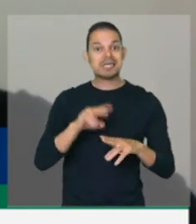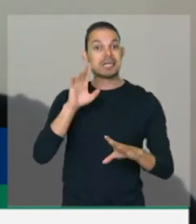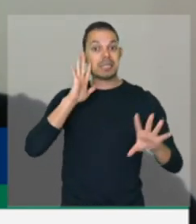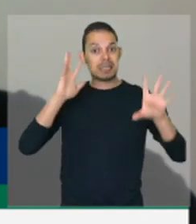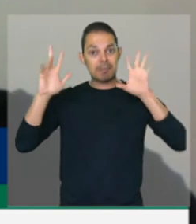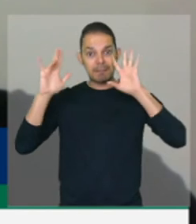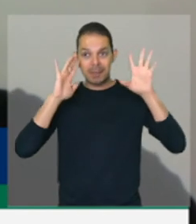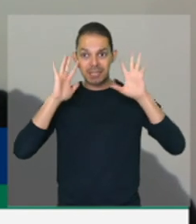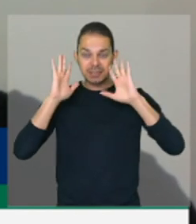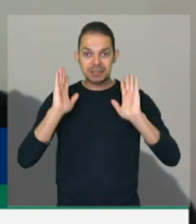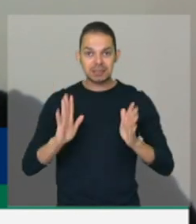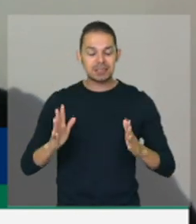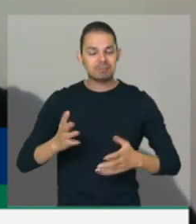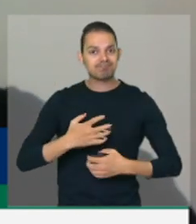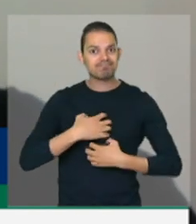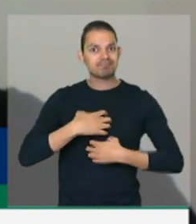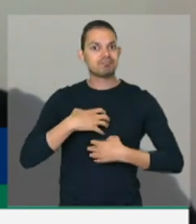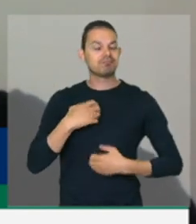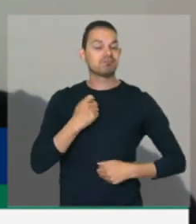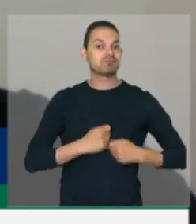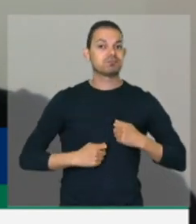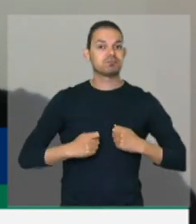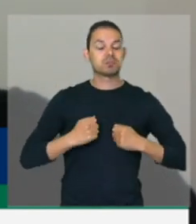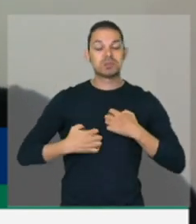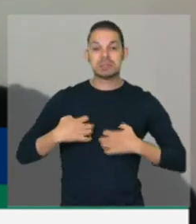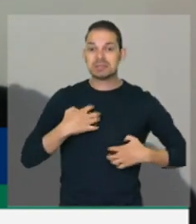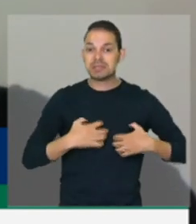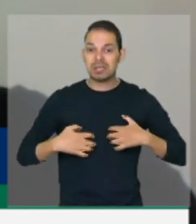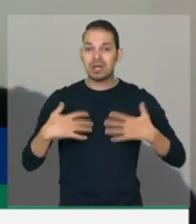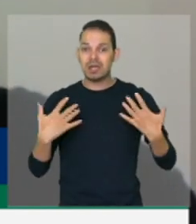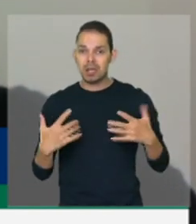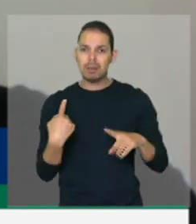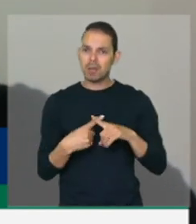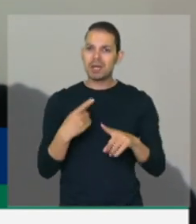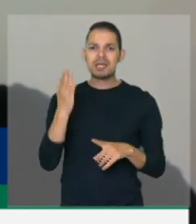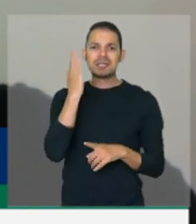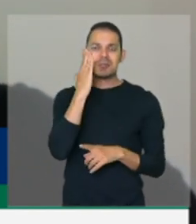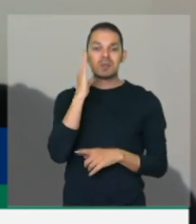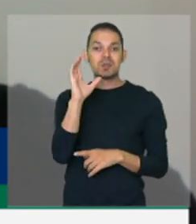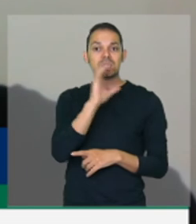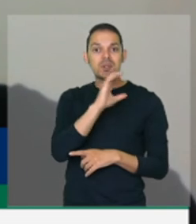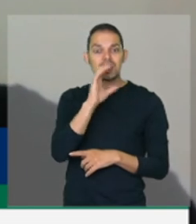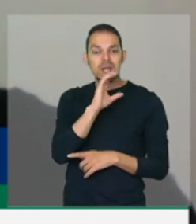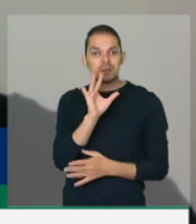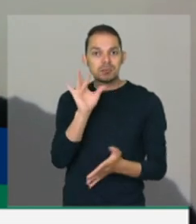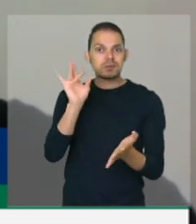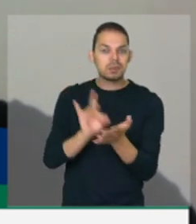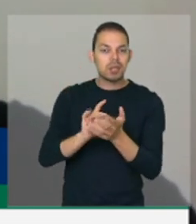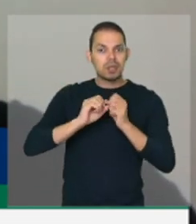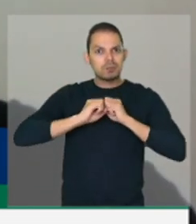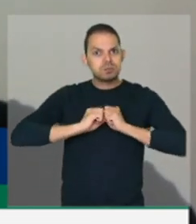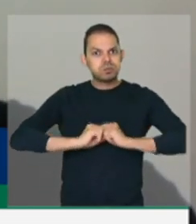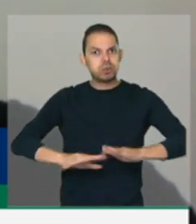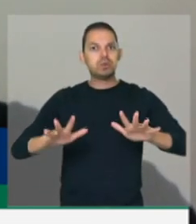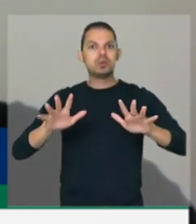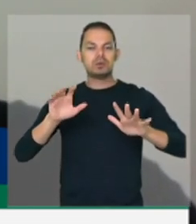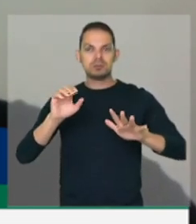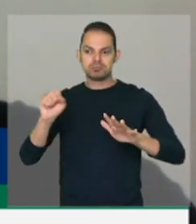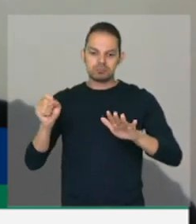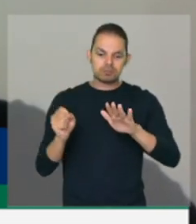do tipo já nos causa uma sensação de aflição, pois estamos cientes da rápida, imediata e eficiente repercussão que seríamos